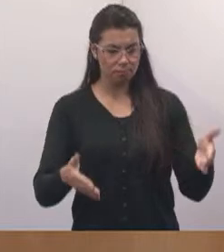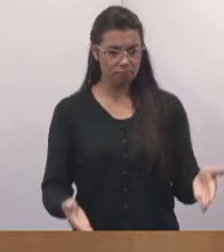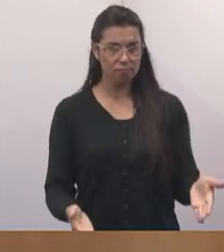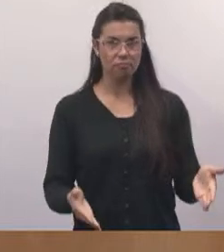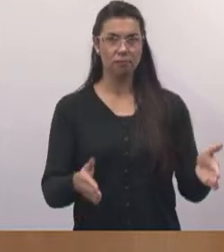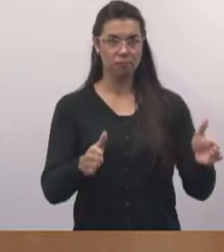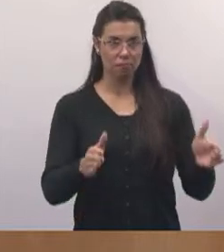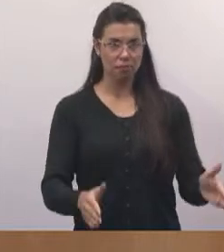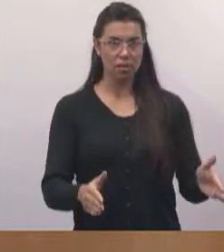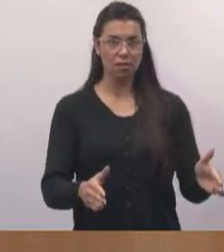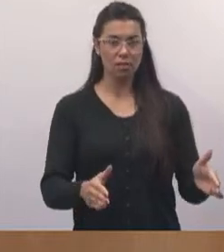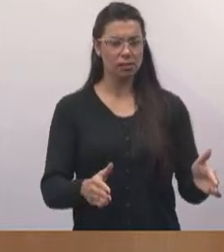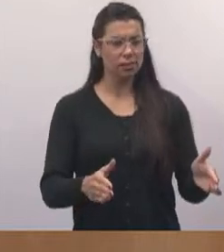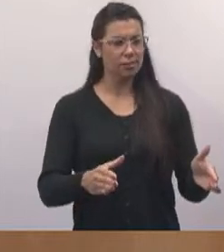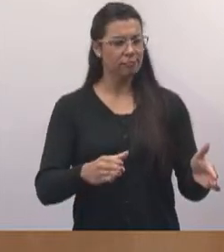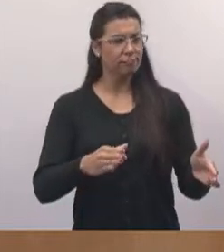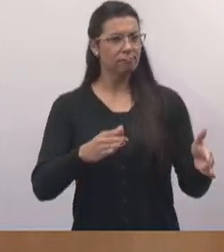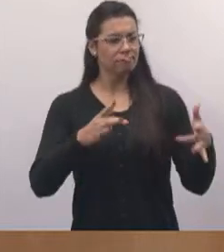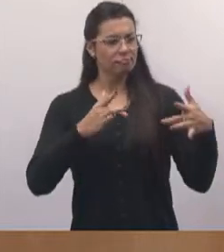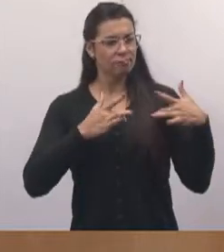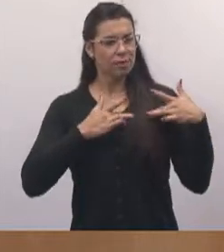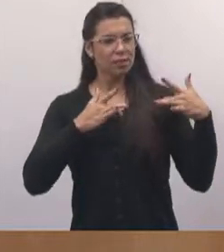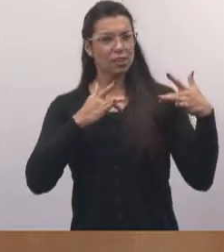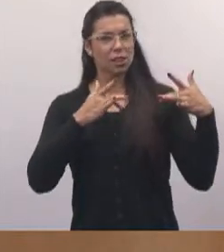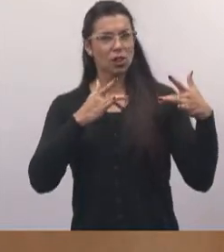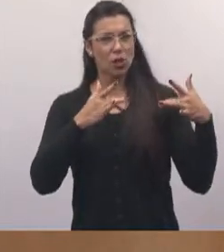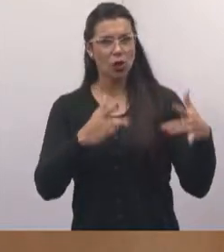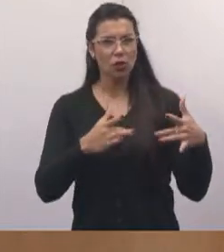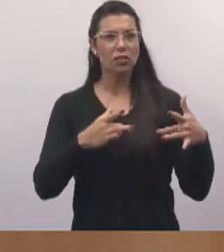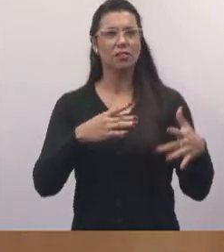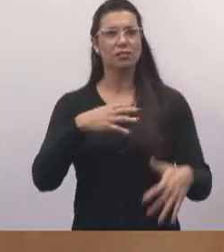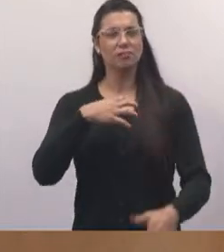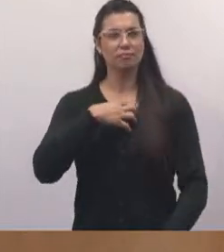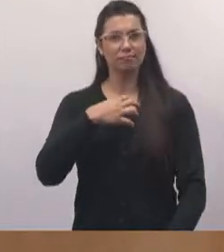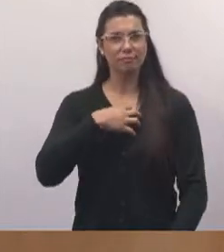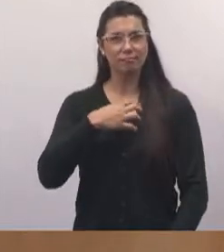profundamente comovido e testemunhou: